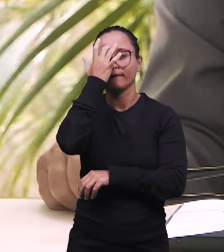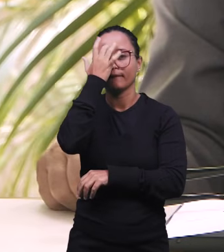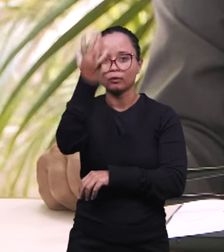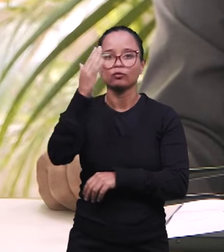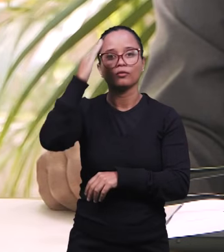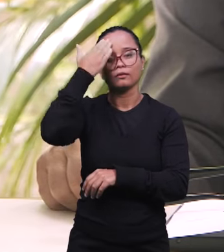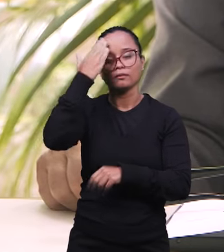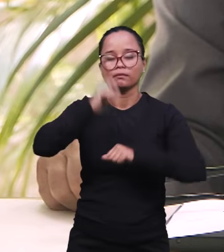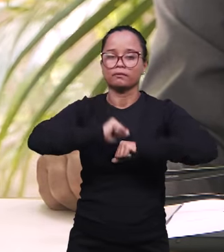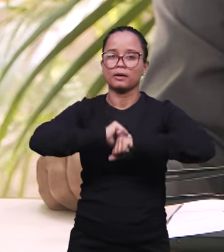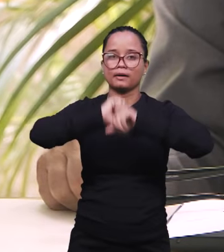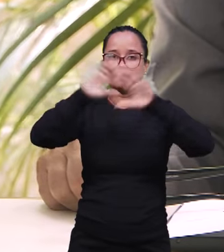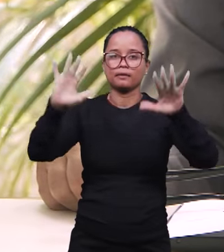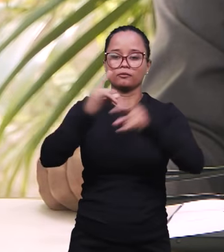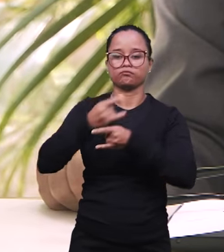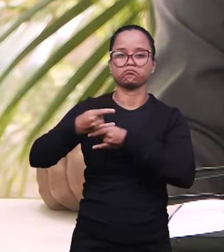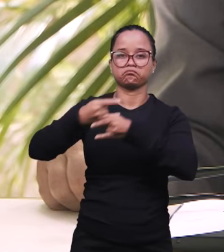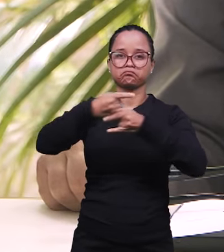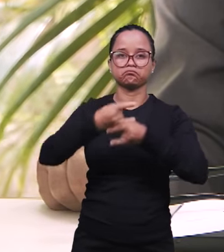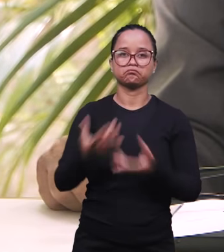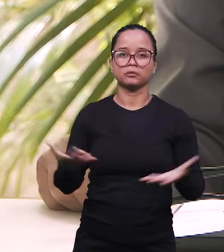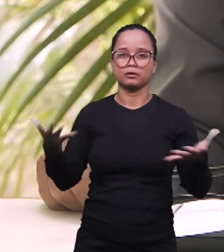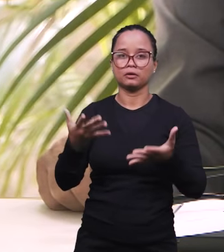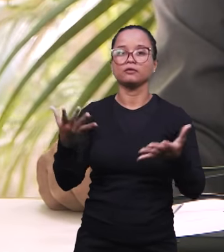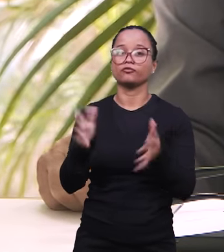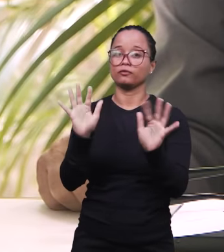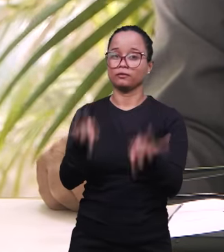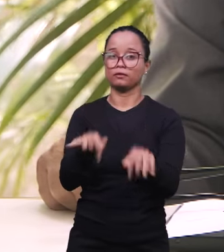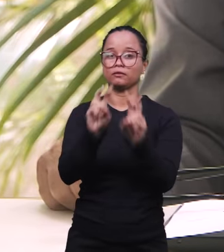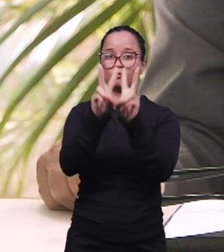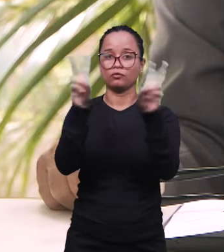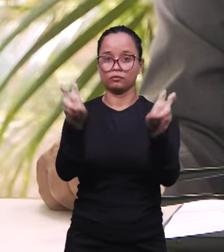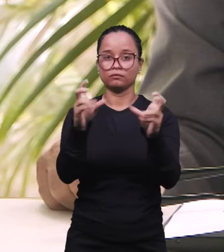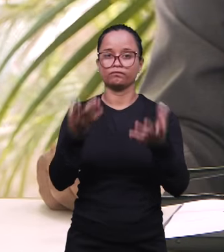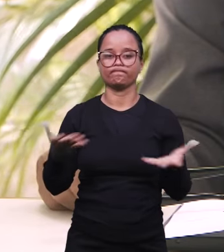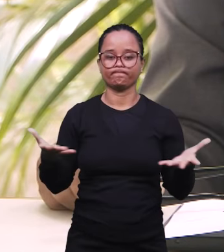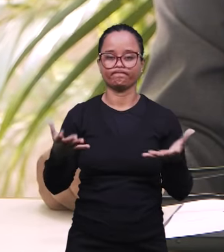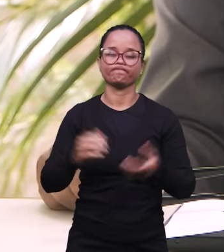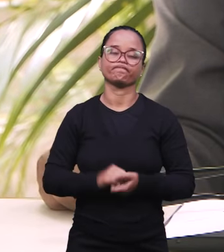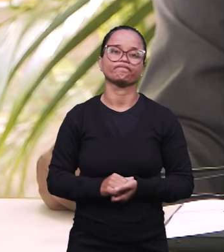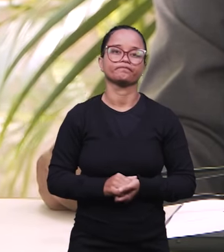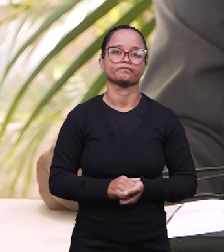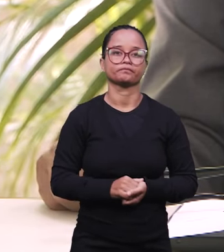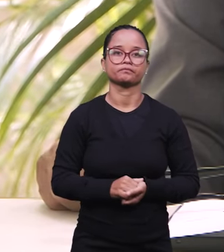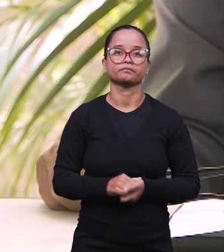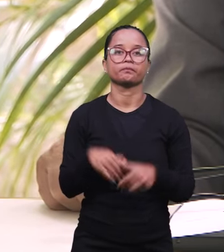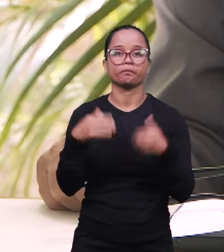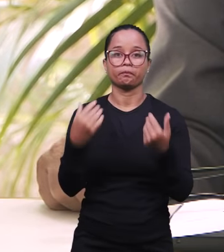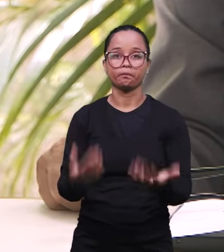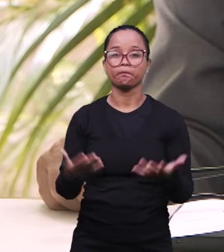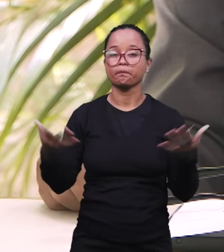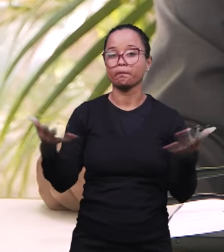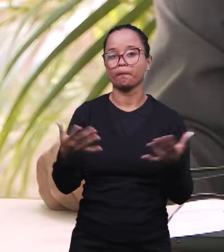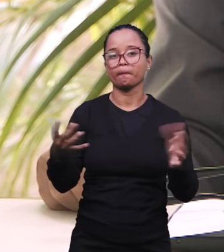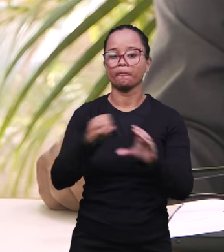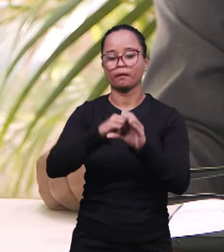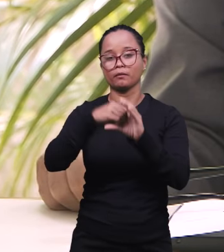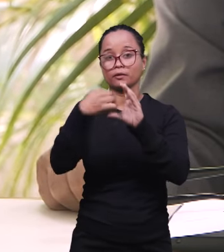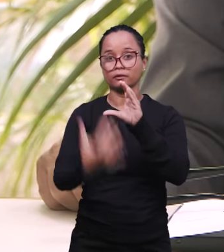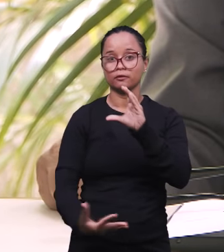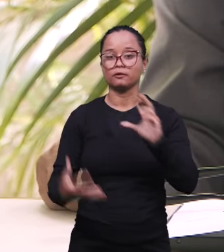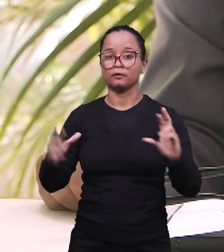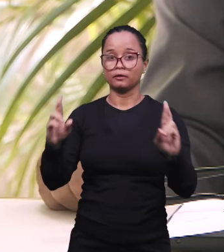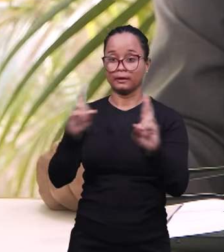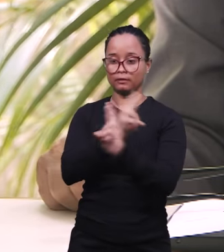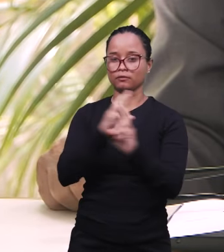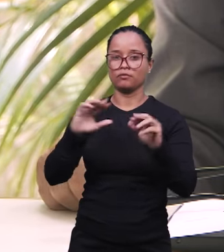melhor entendimento desta live de hoje que conclui este assunto. E que nós vamos agora, portanto, abordar um aspecto